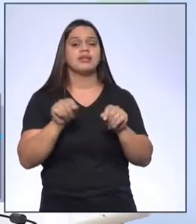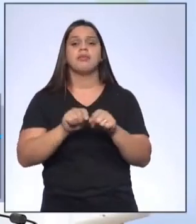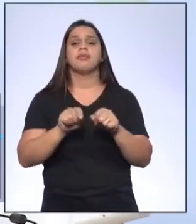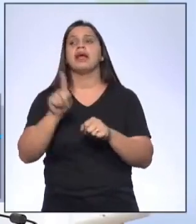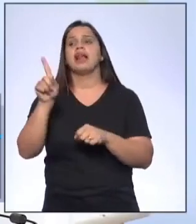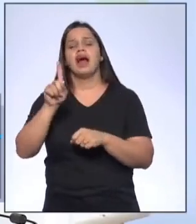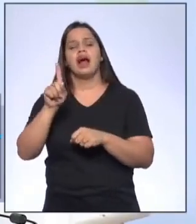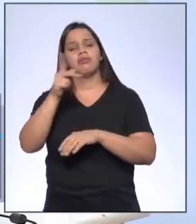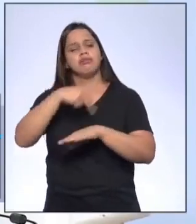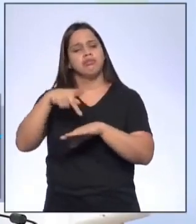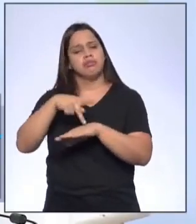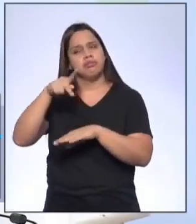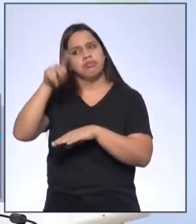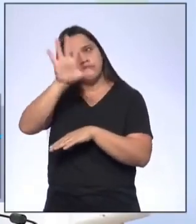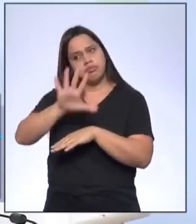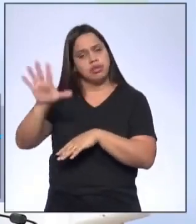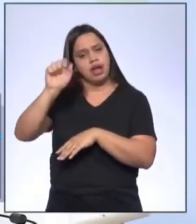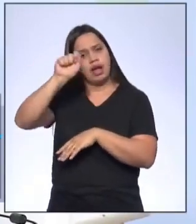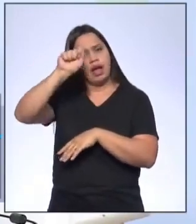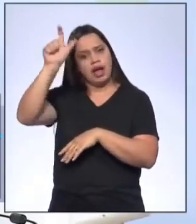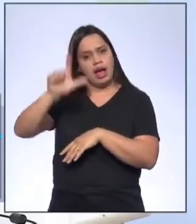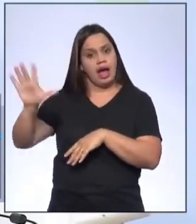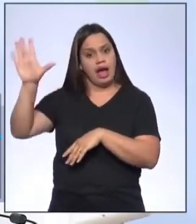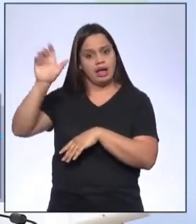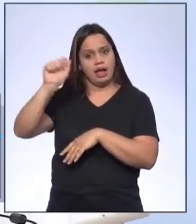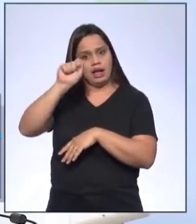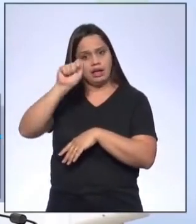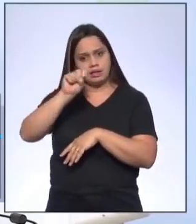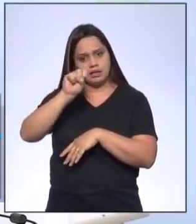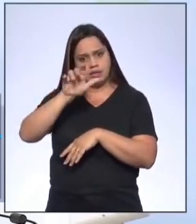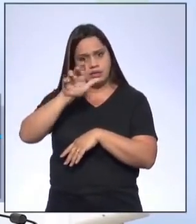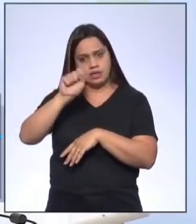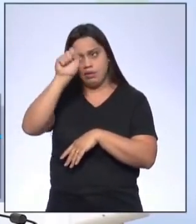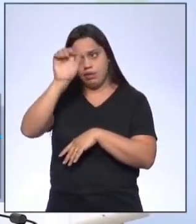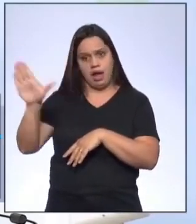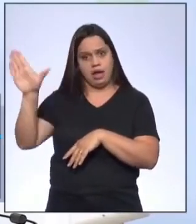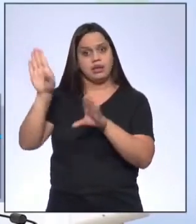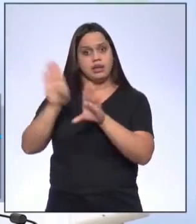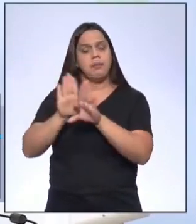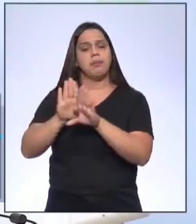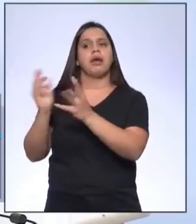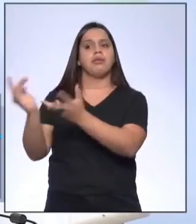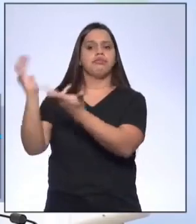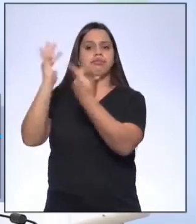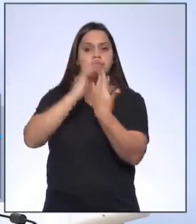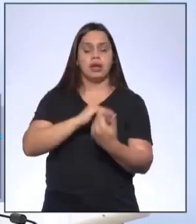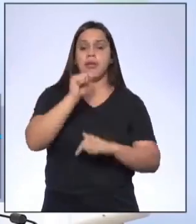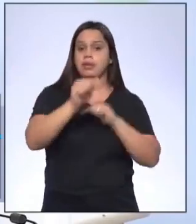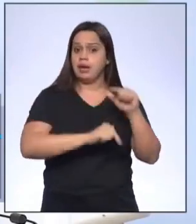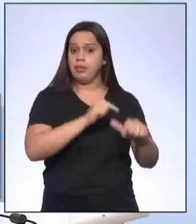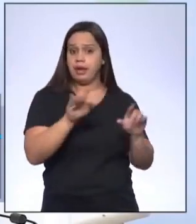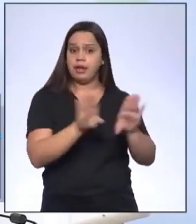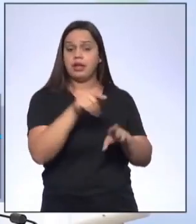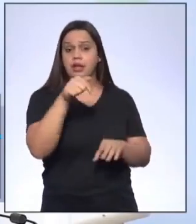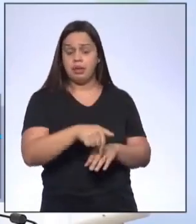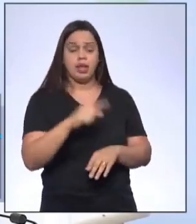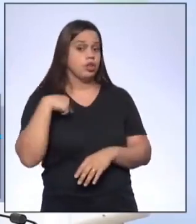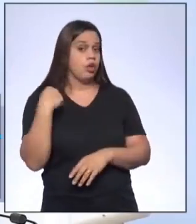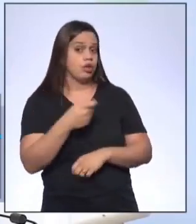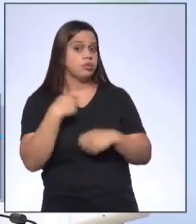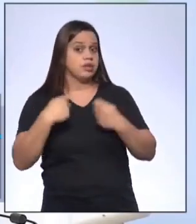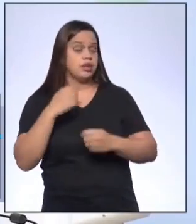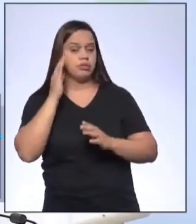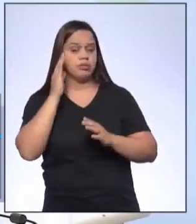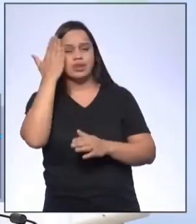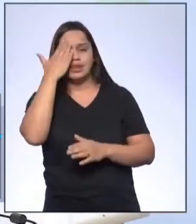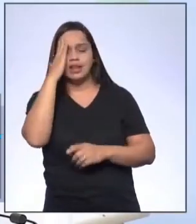para trabalhar também na lavoura do café junto com os italianos. É importante retratar isso. A gente tem que entender também que é um período de